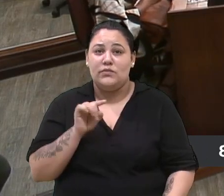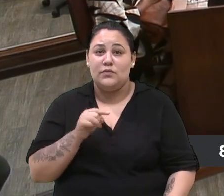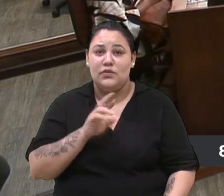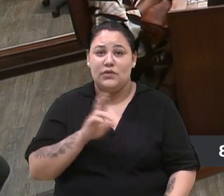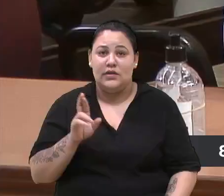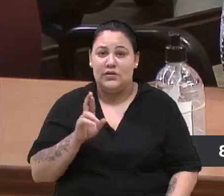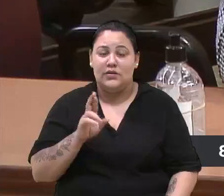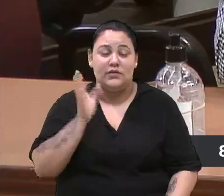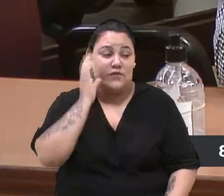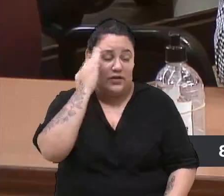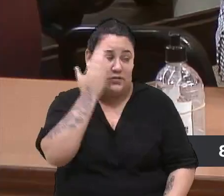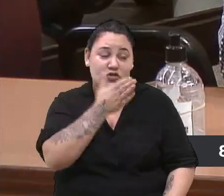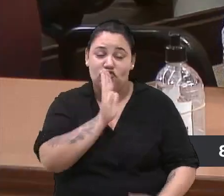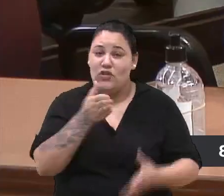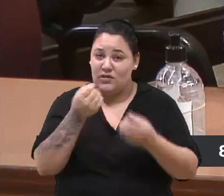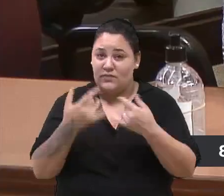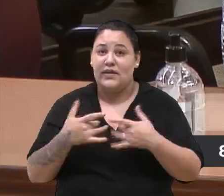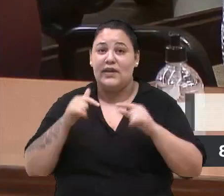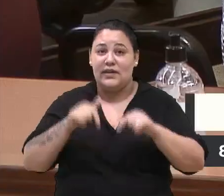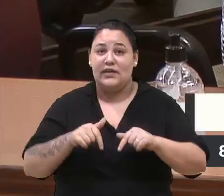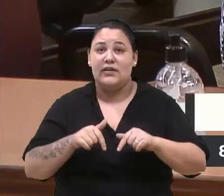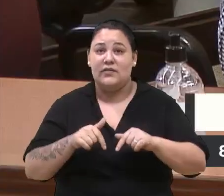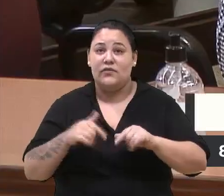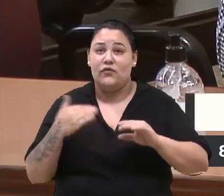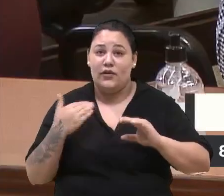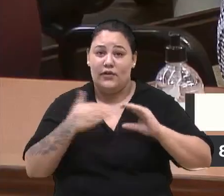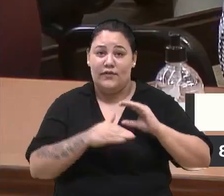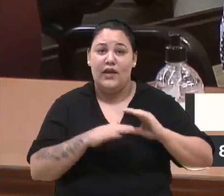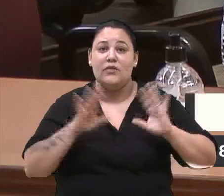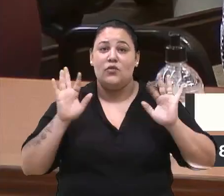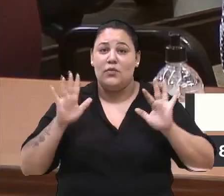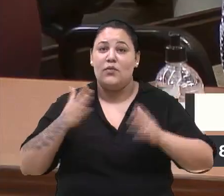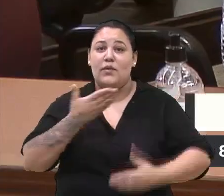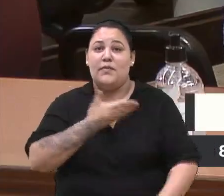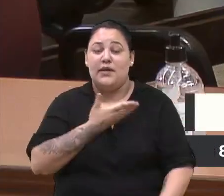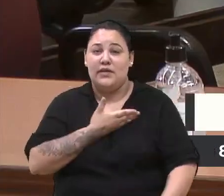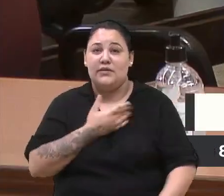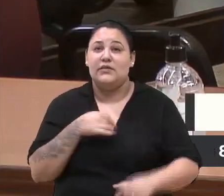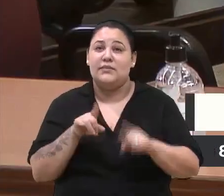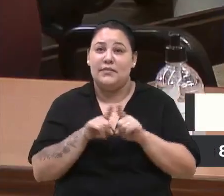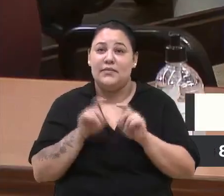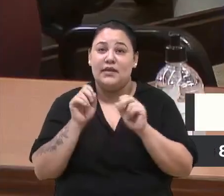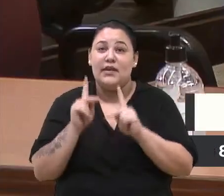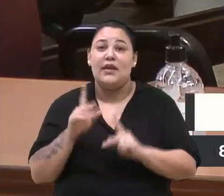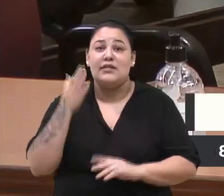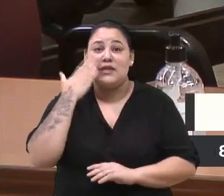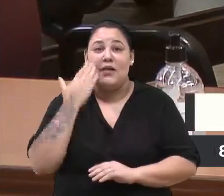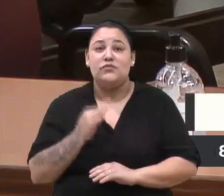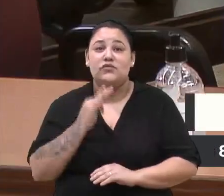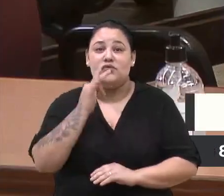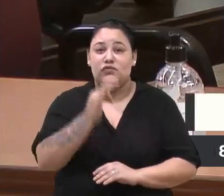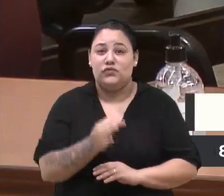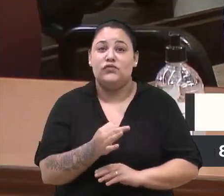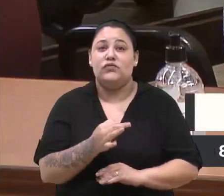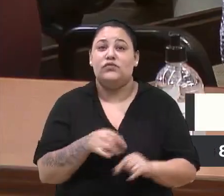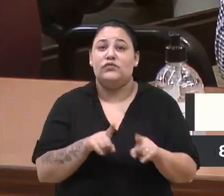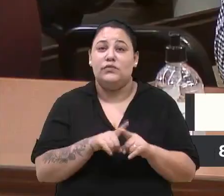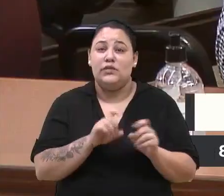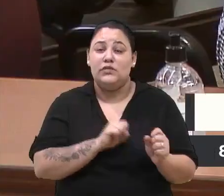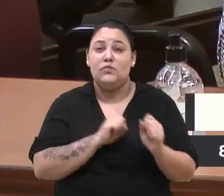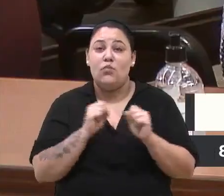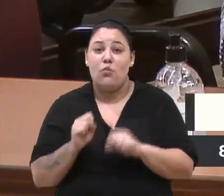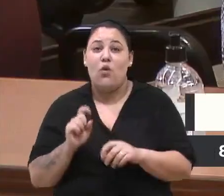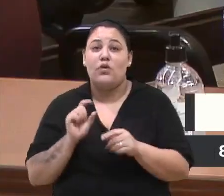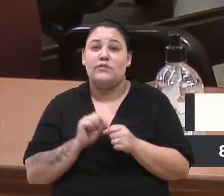aqui, foi destinado para uma amiga, para quem sabe no futuro se possa fazer, depois